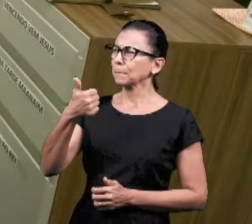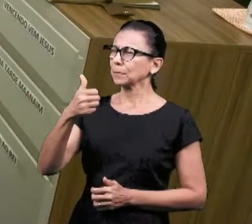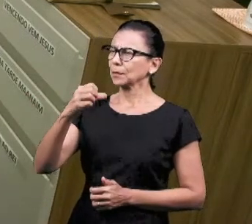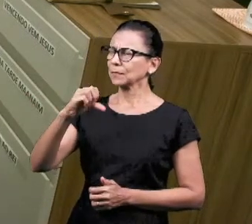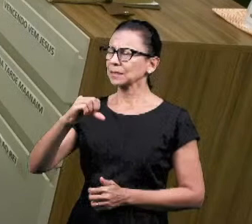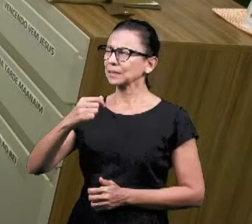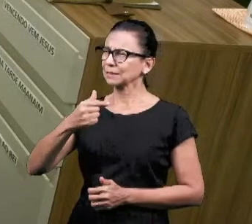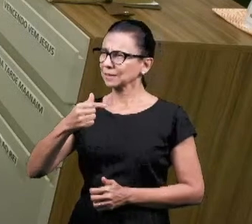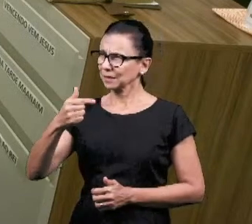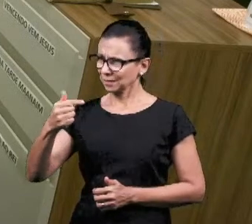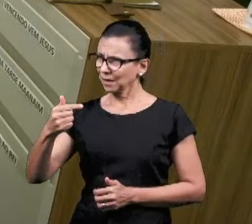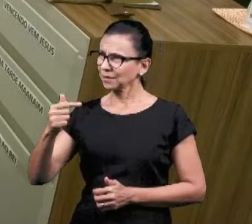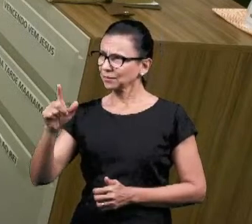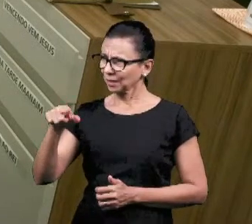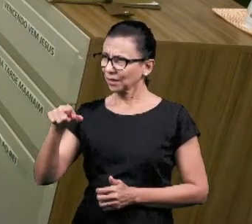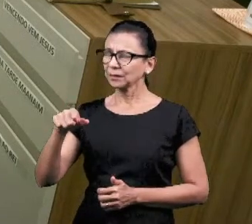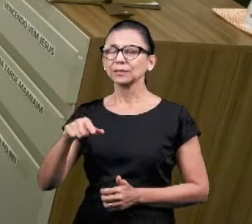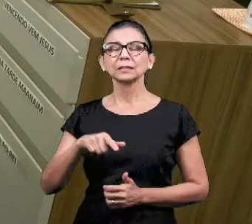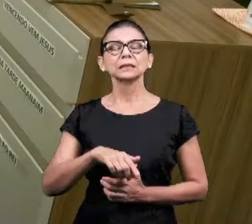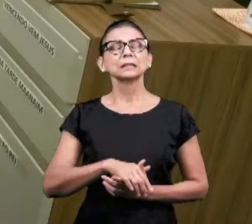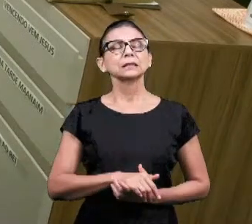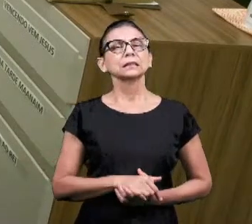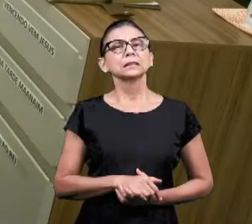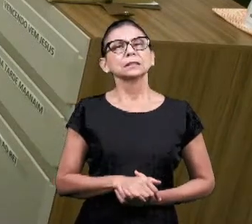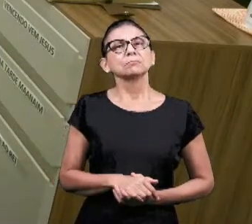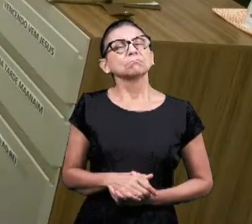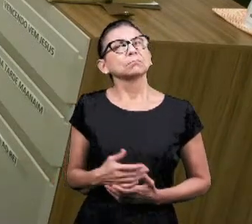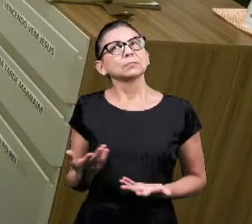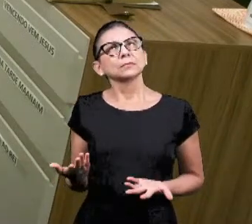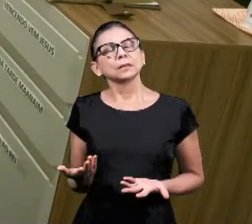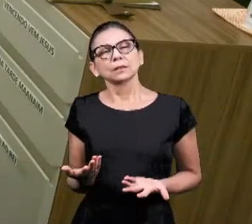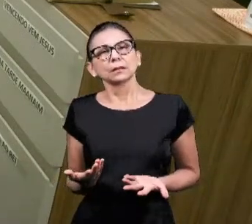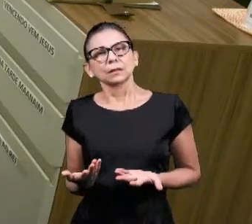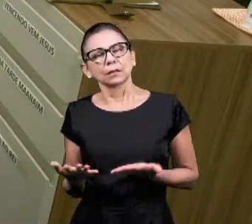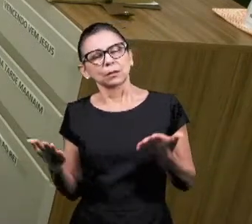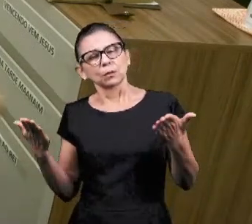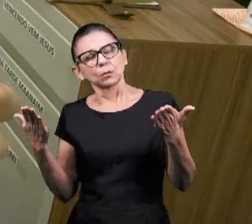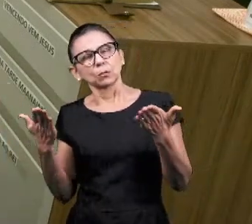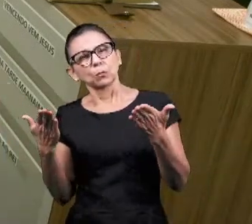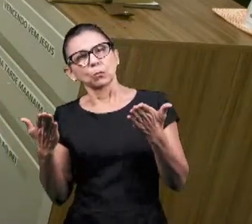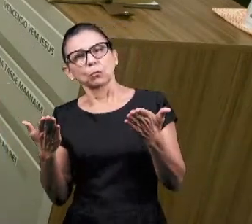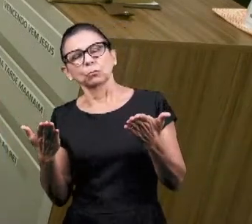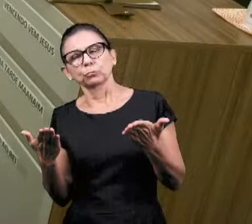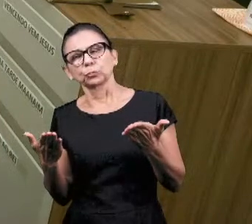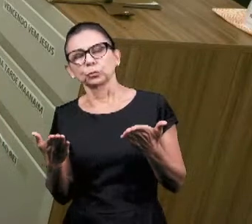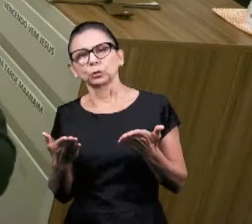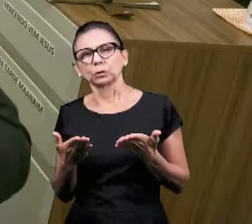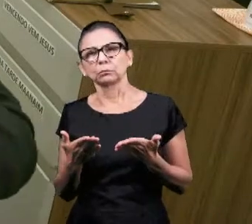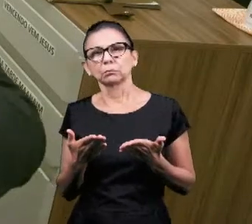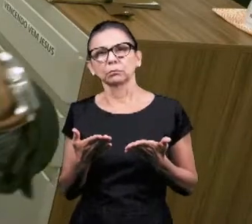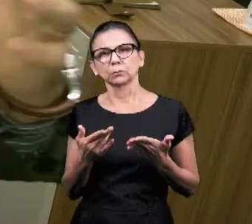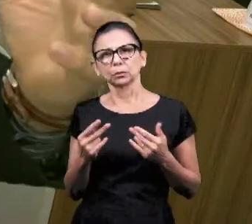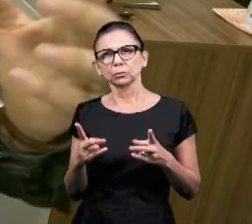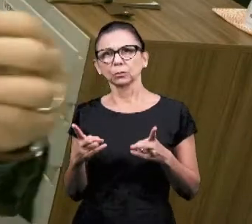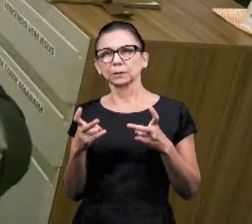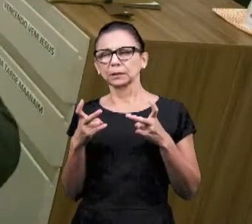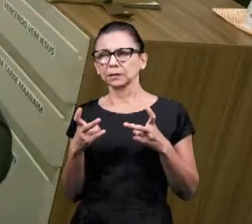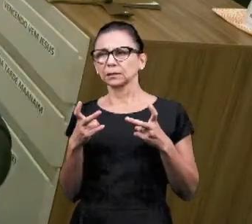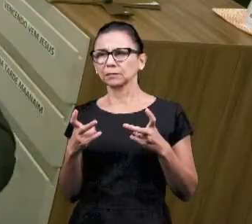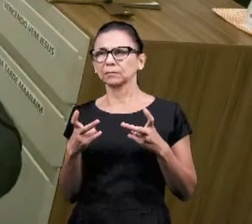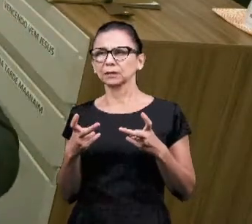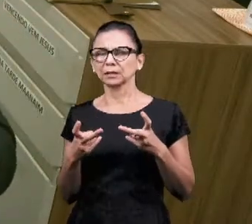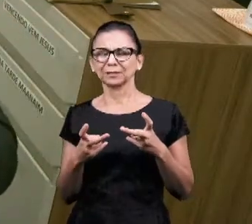1977, né? Isso. Nós sabemos que hoje, às vezes o mundo leva um cristianismo